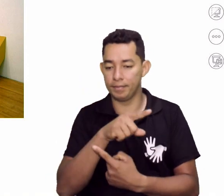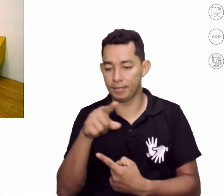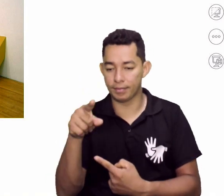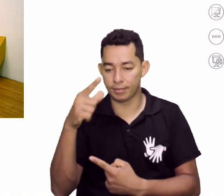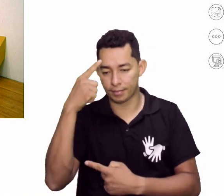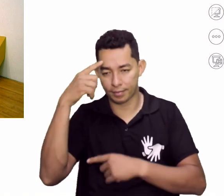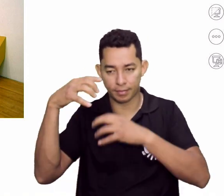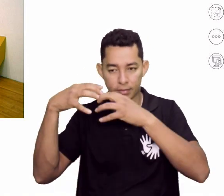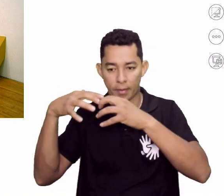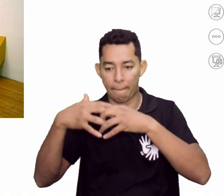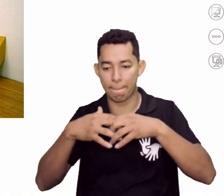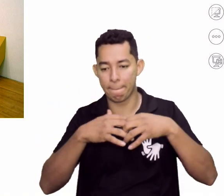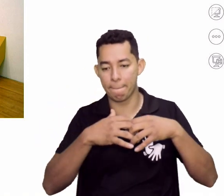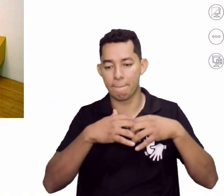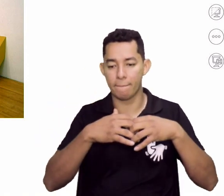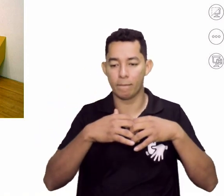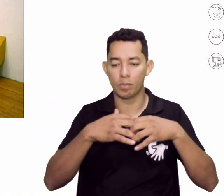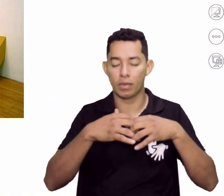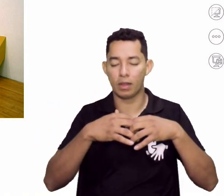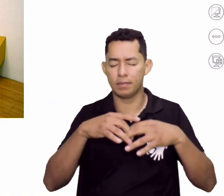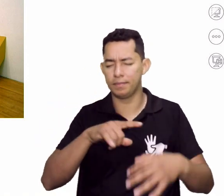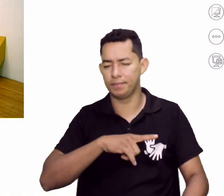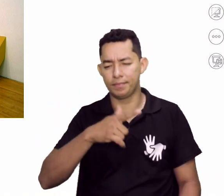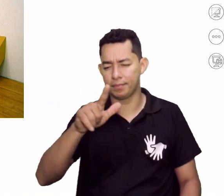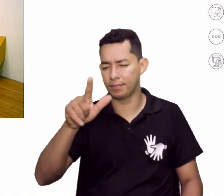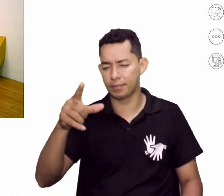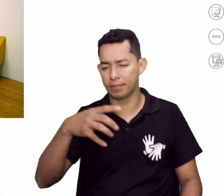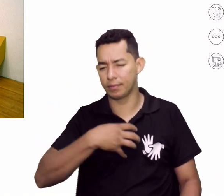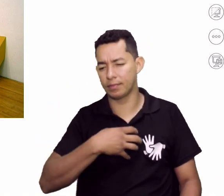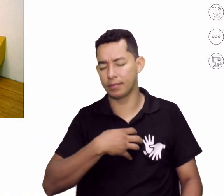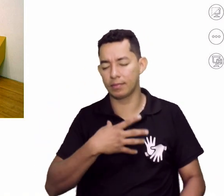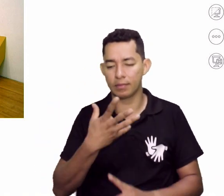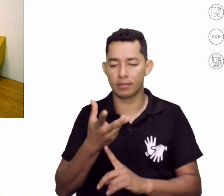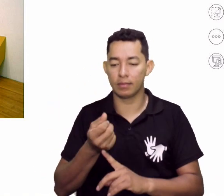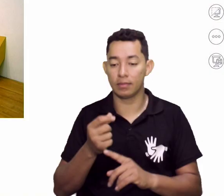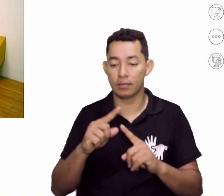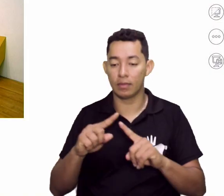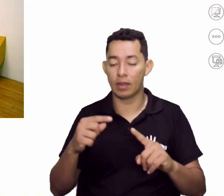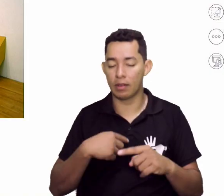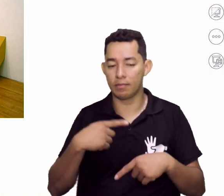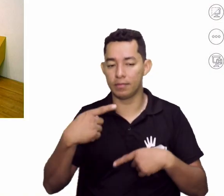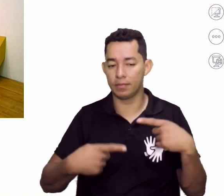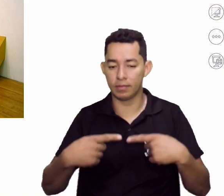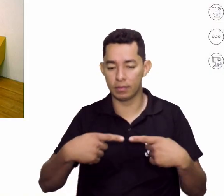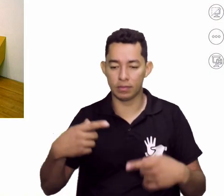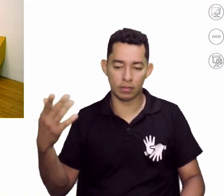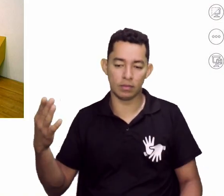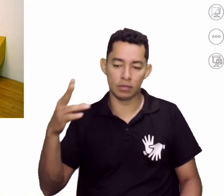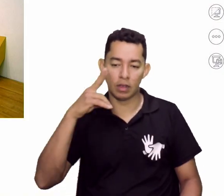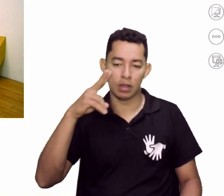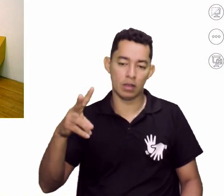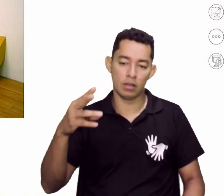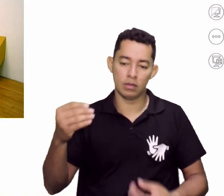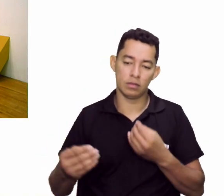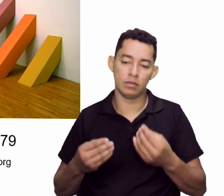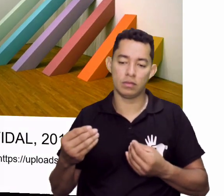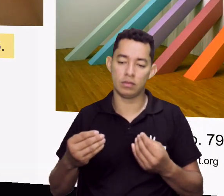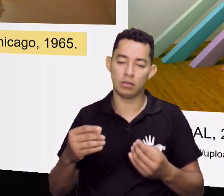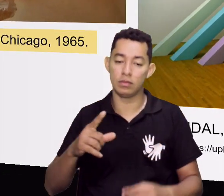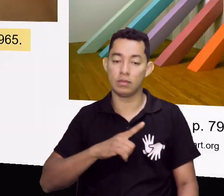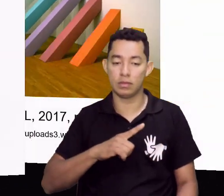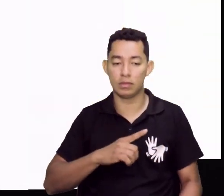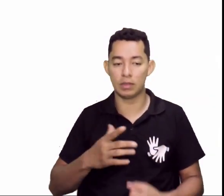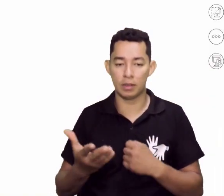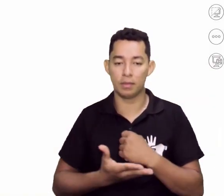você refletir. Você pode ter muitas outras formas de arte, mas eu vou discutir isso daqui só para você ver como tem